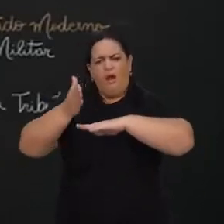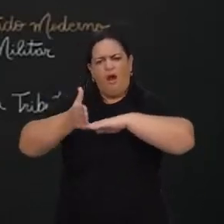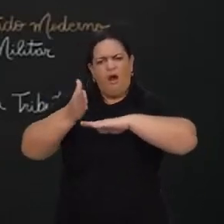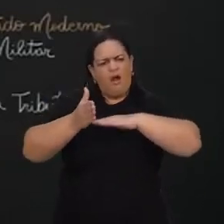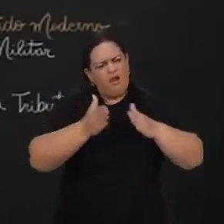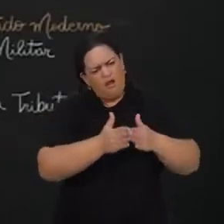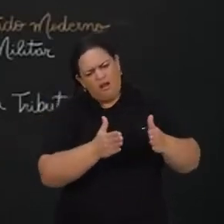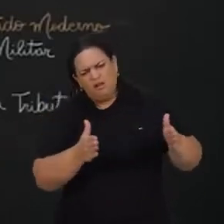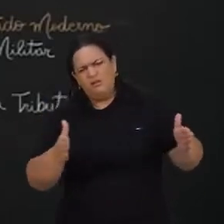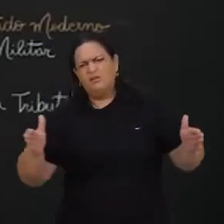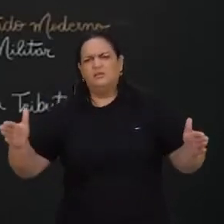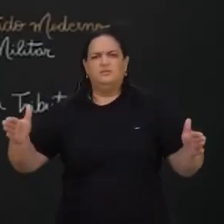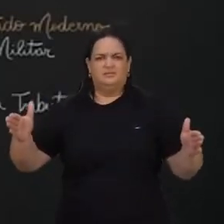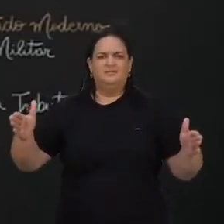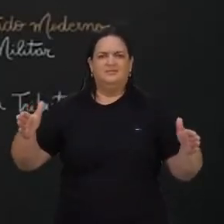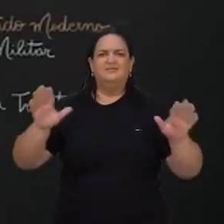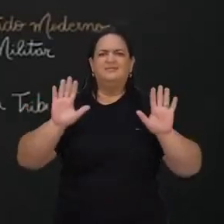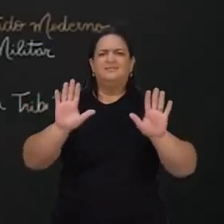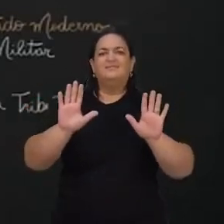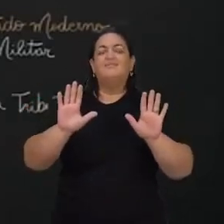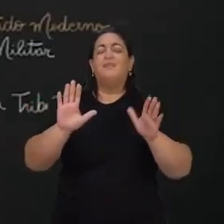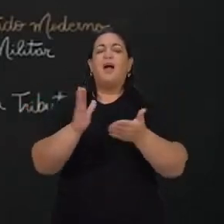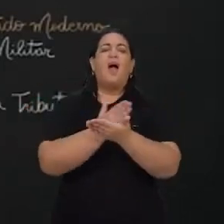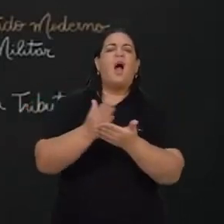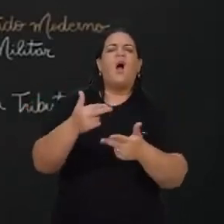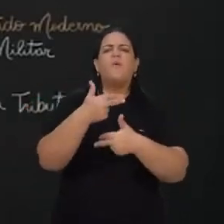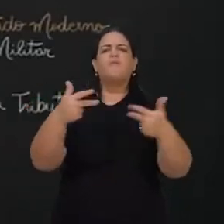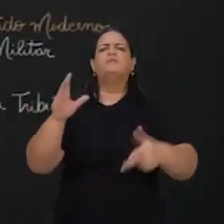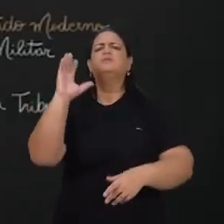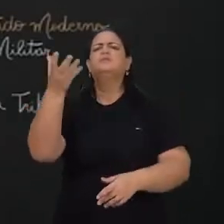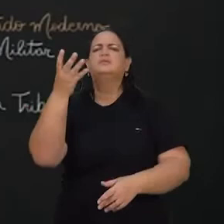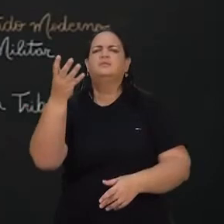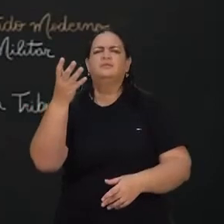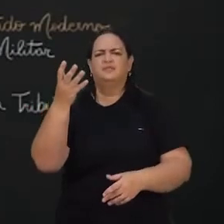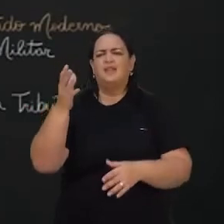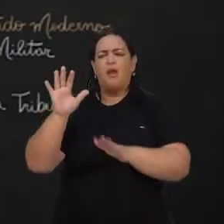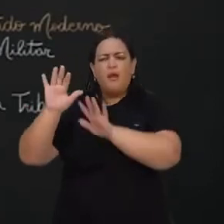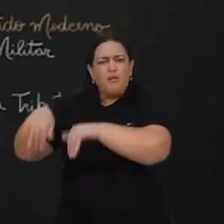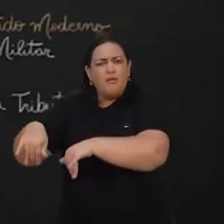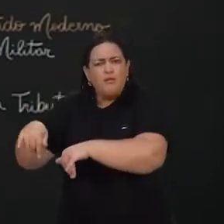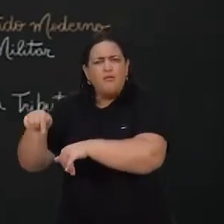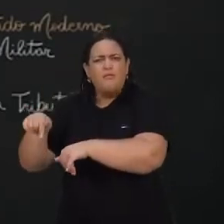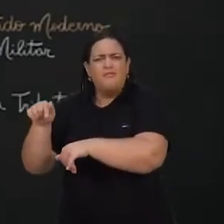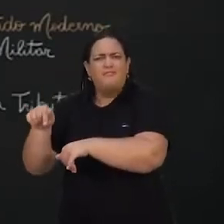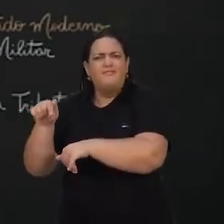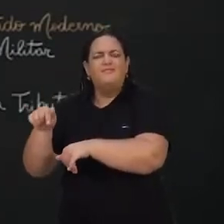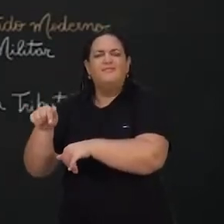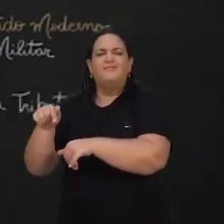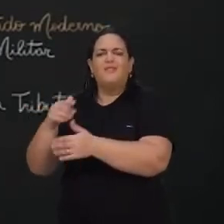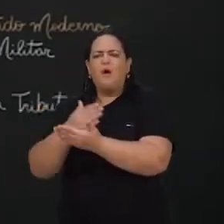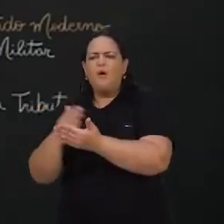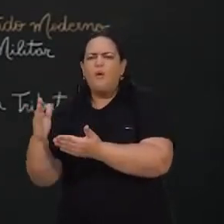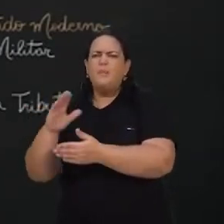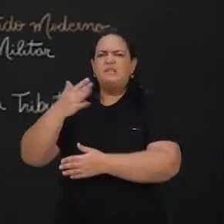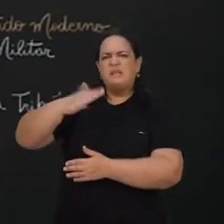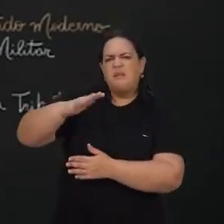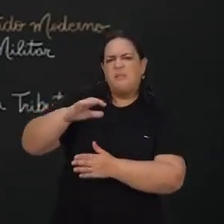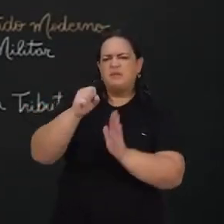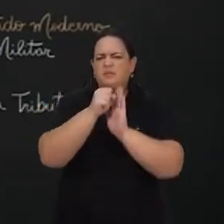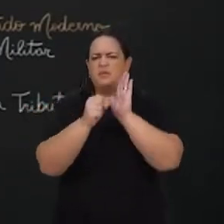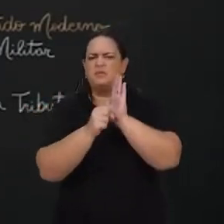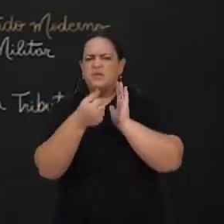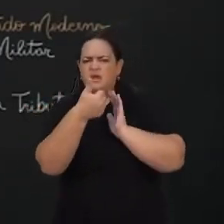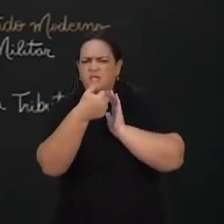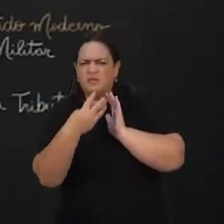que algumas coisas aconteceram mais para o fim da Idade Média, ou seja, eu estou falando a partir do século XIII, mas também o